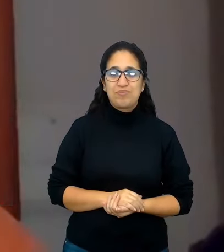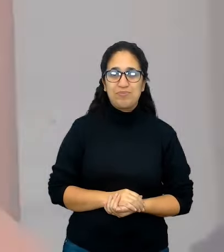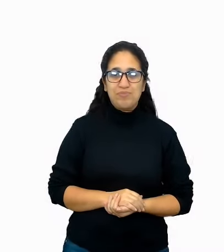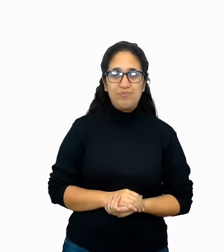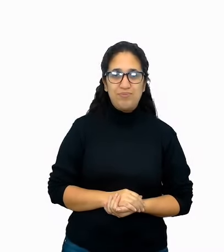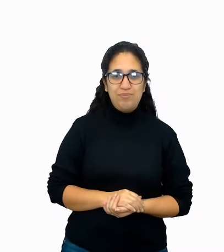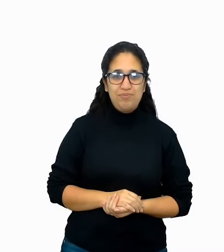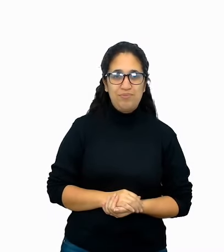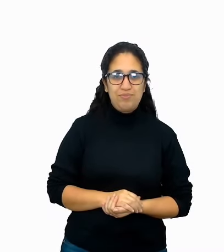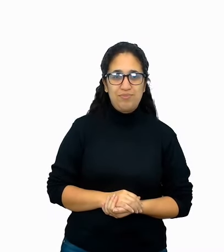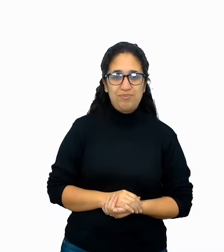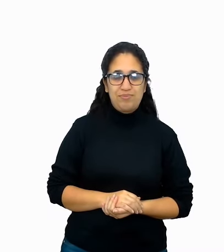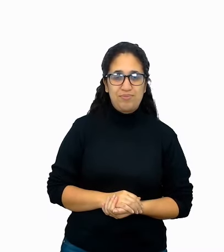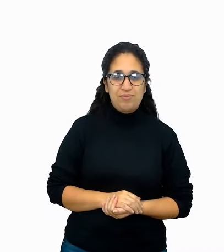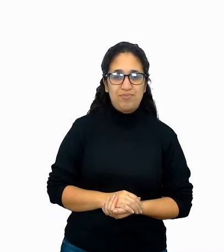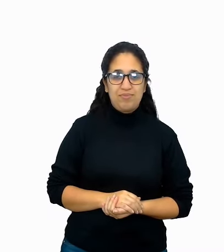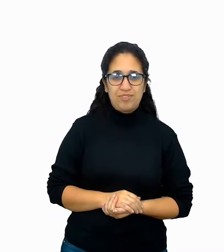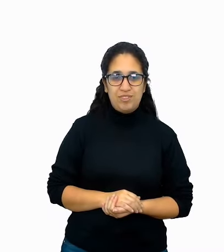formação.